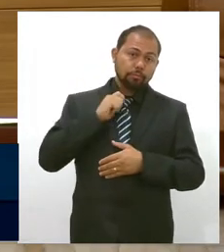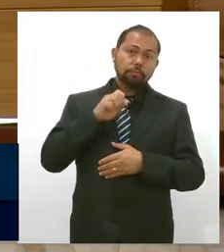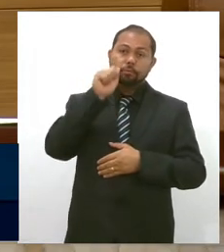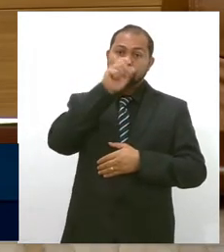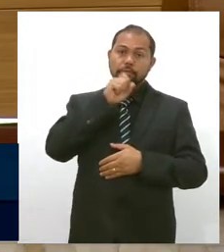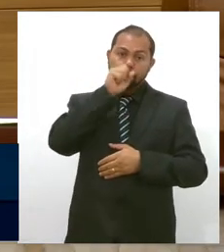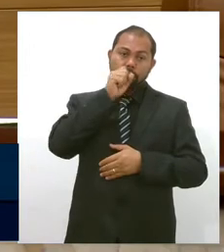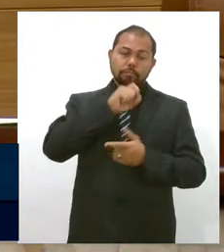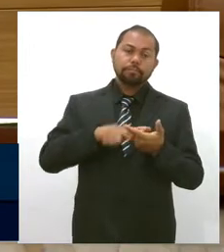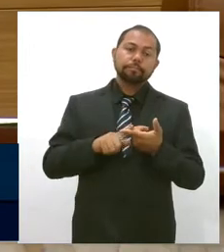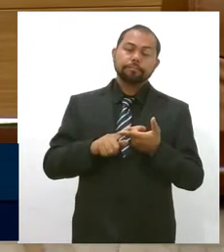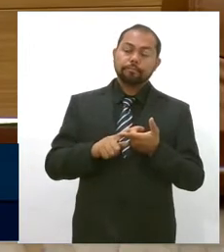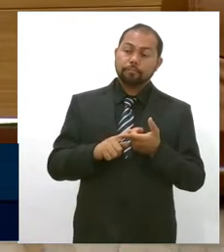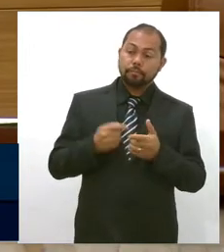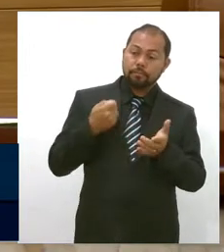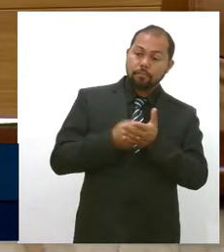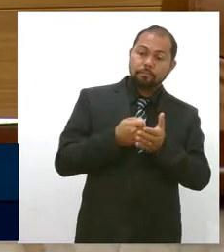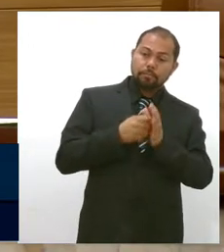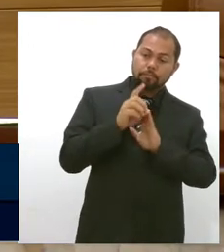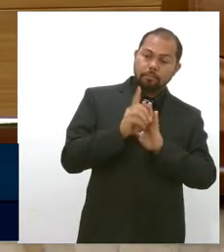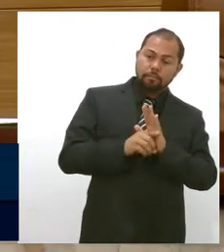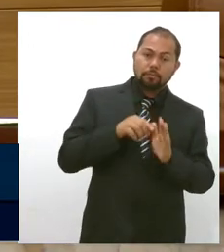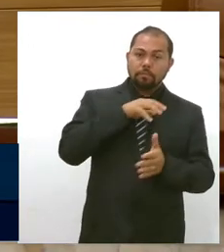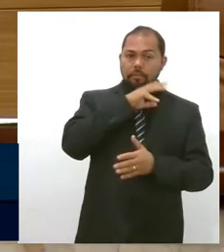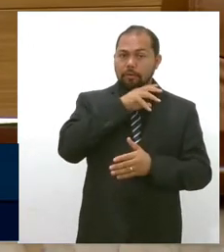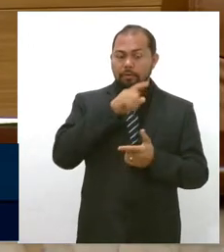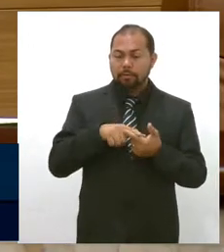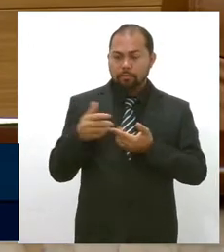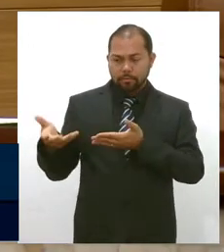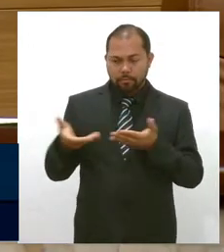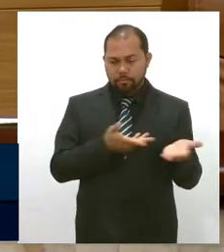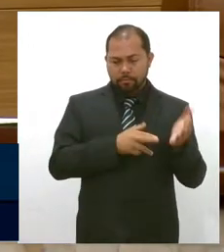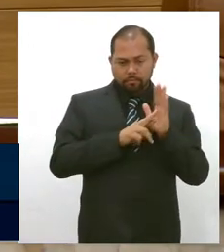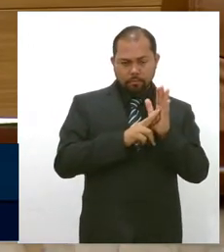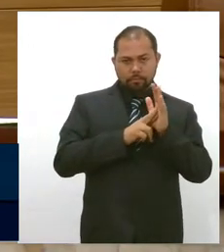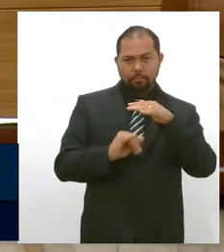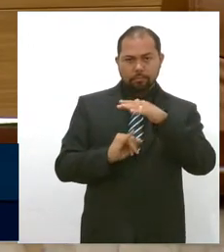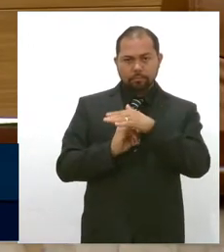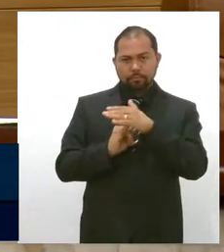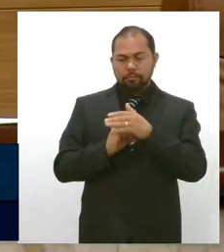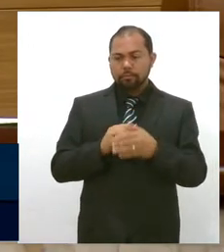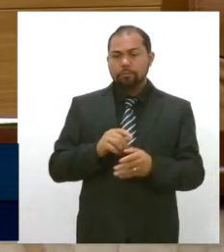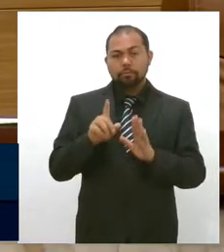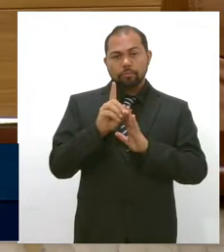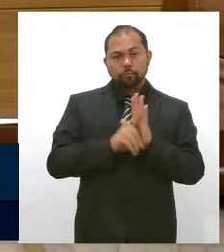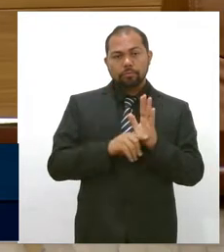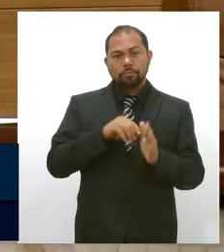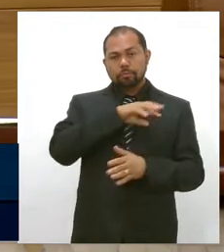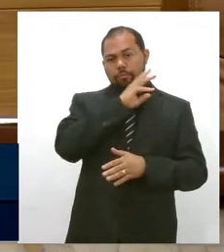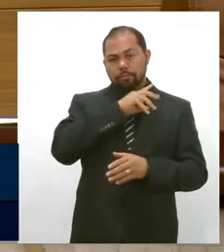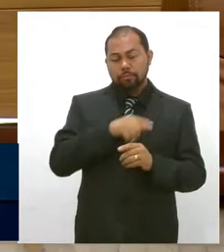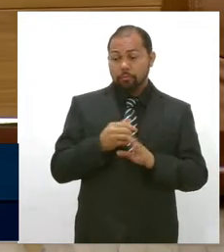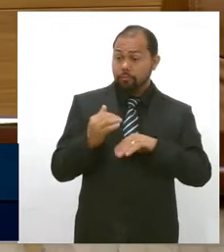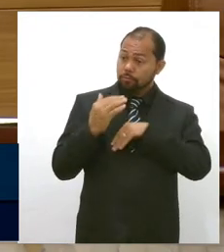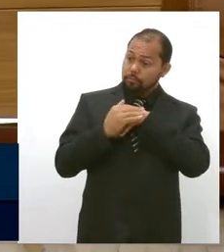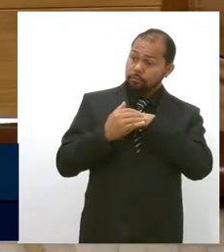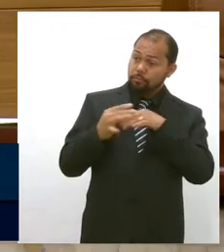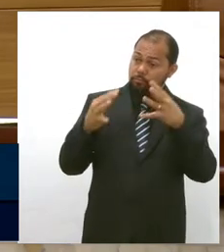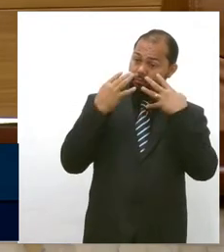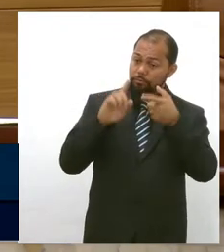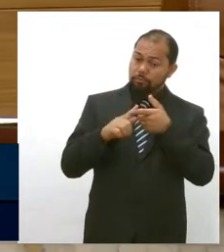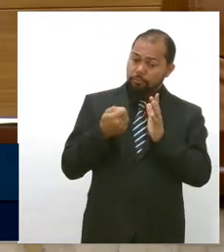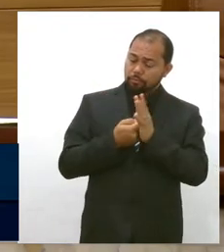e informou que recebeu em seu gabinete as representantes do Instituto Sergipano de Direito Animal, as quais chamam a atenção para a necessidade de garantir a efetividade da Lei Estadual